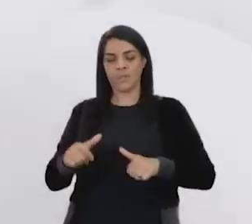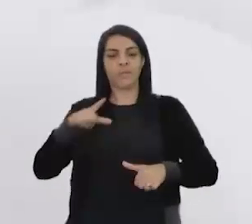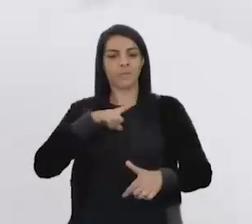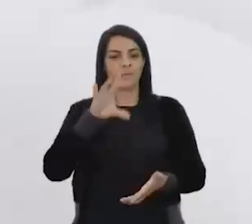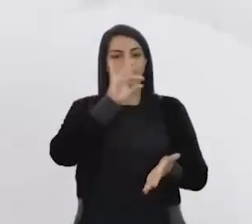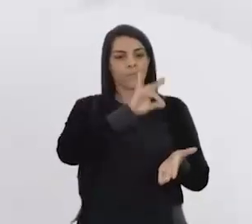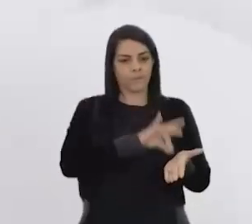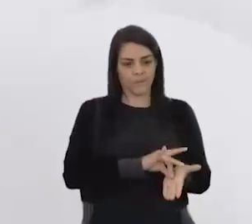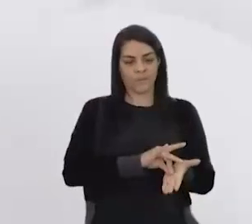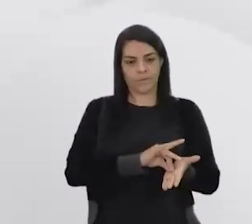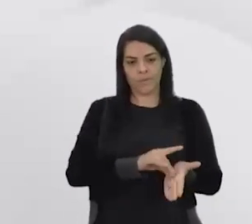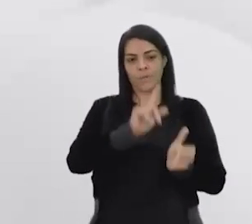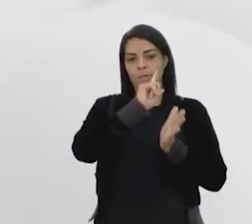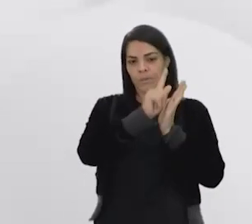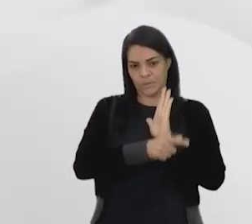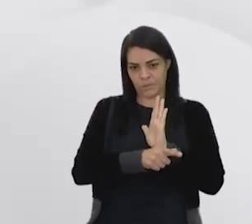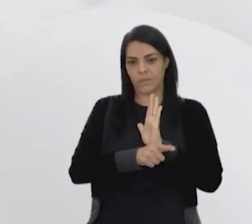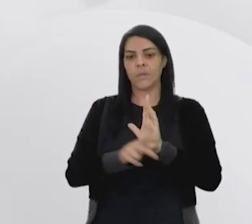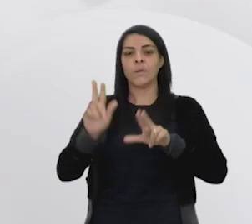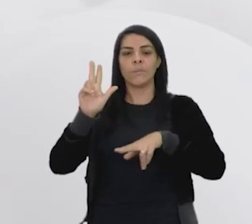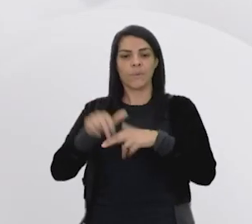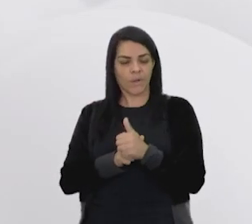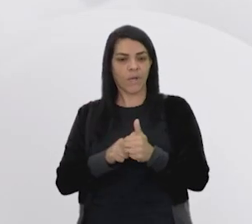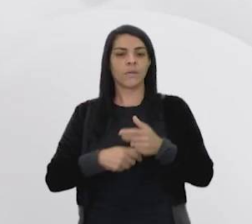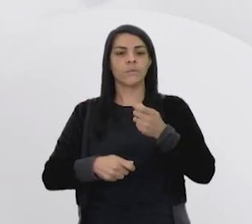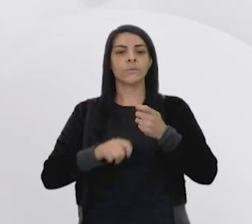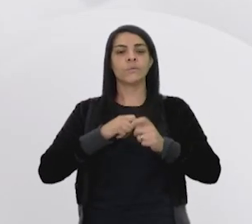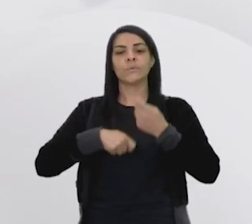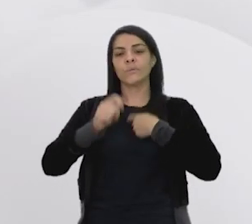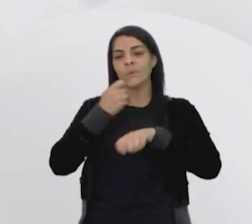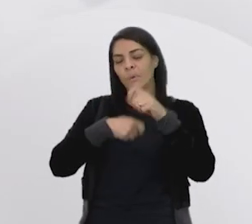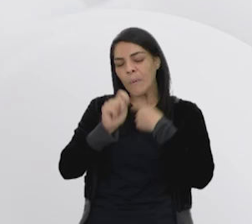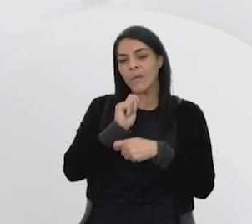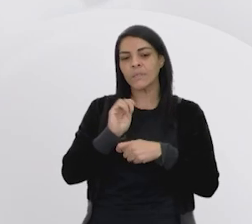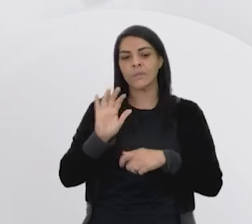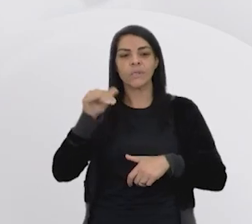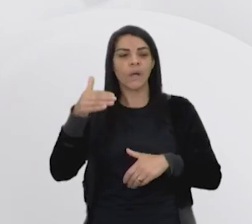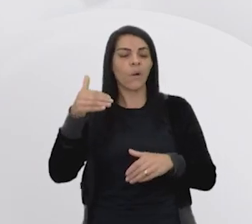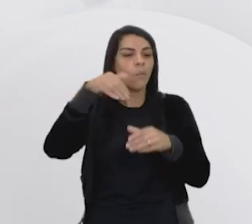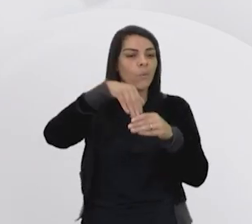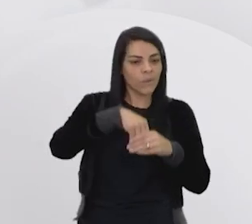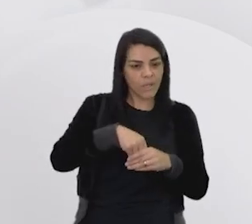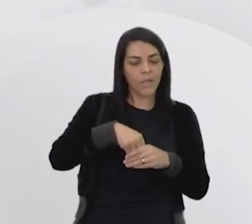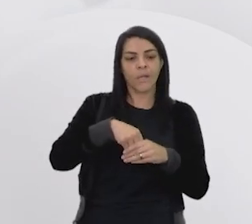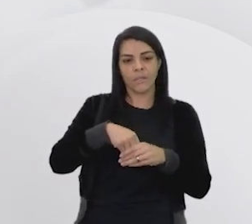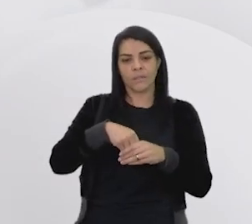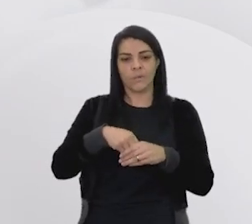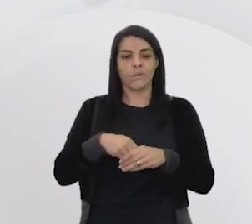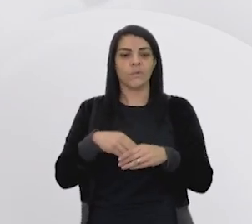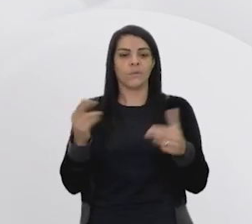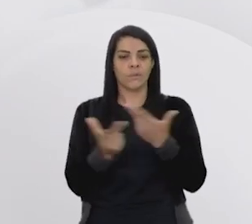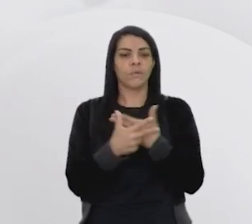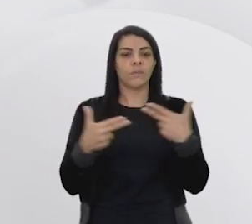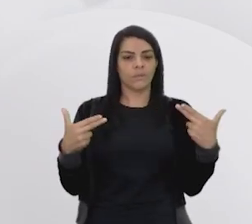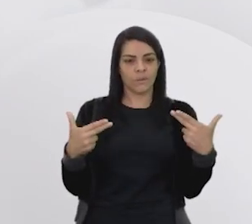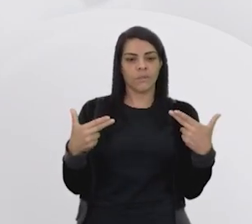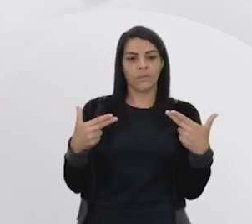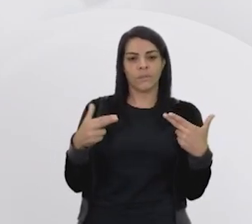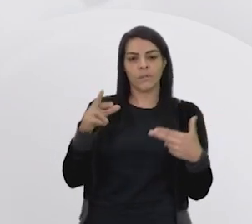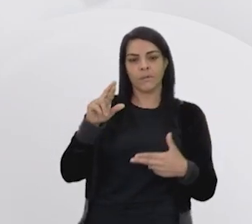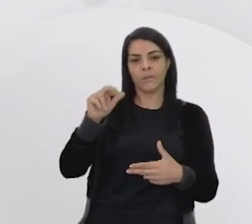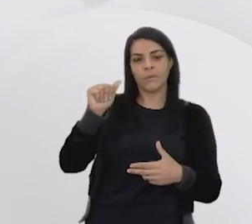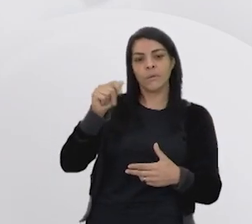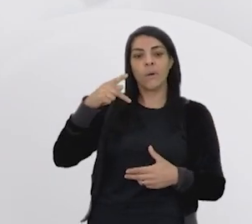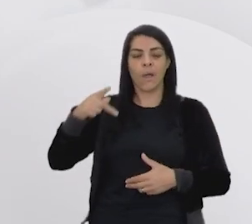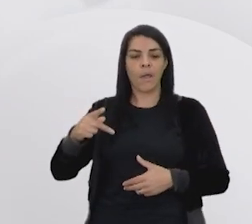origem a subgêneros para atender às demandas comerciais. Então, dentro dessa roda mágica, você tem